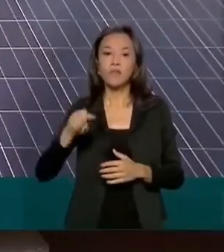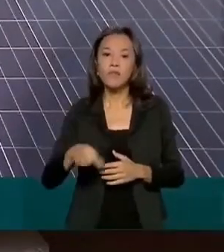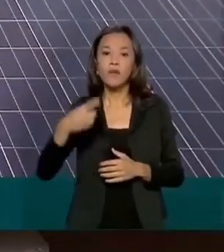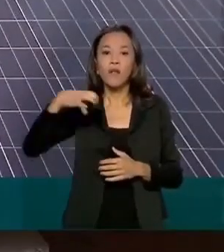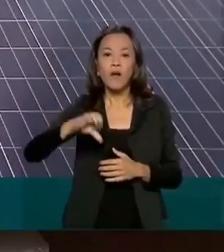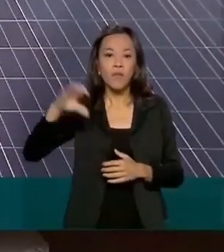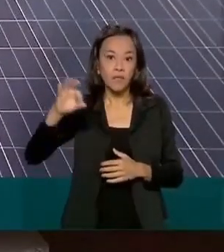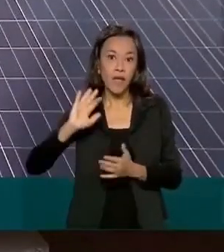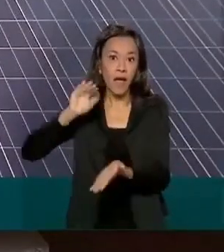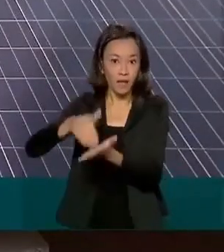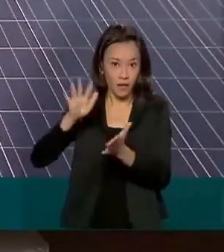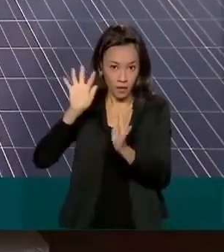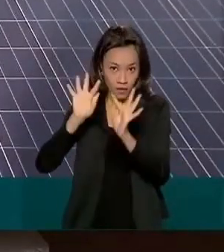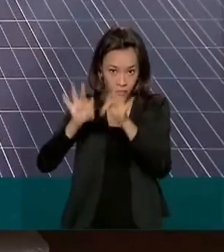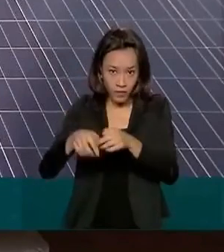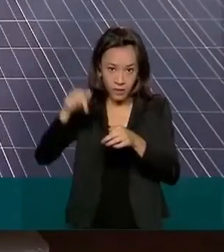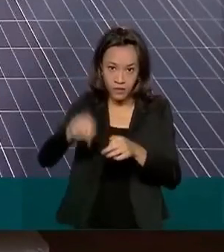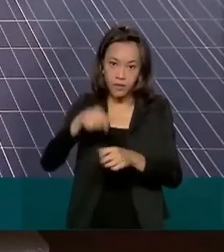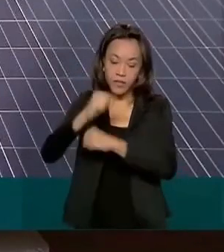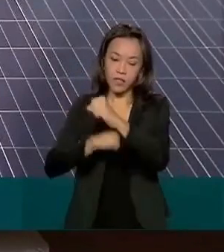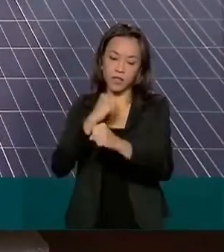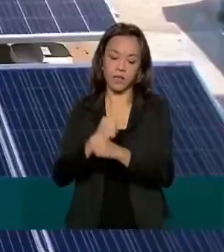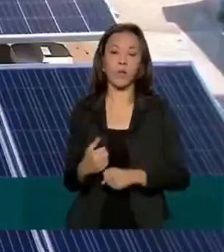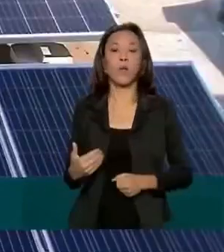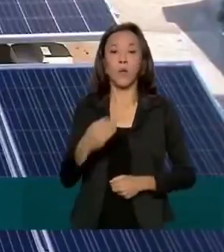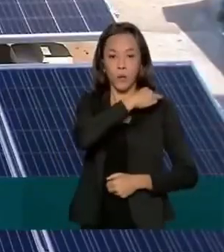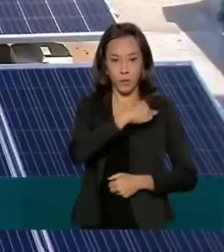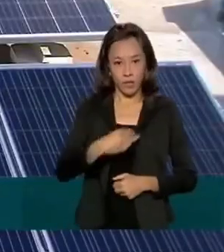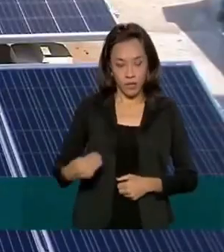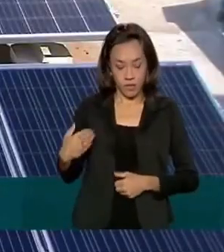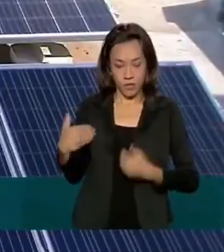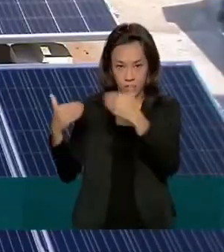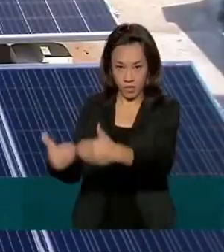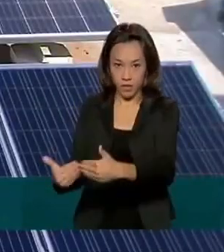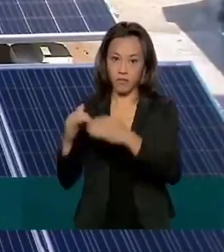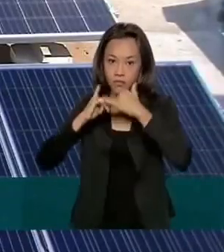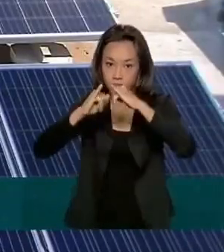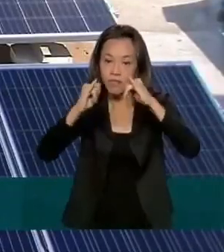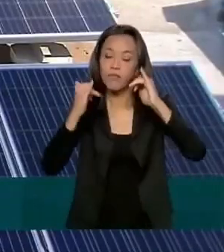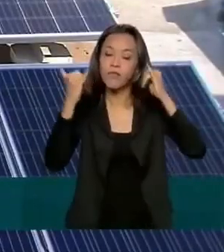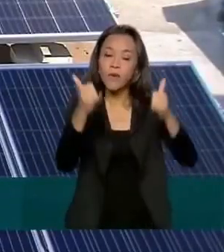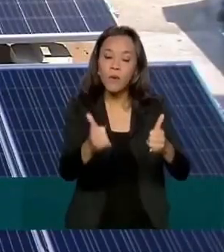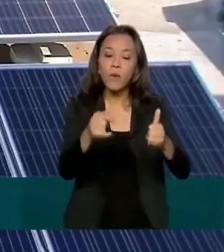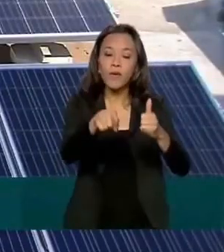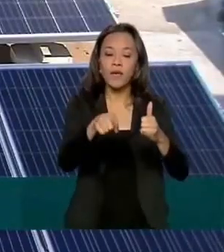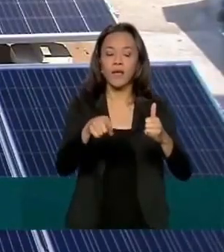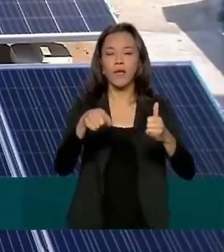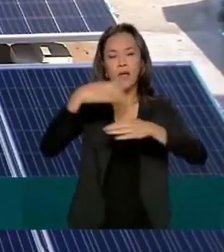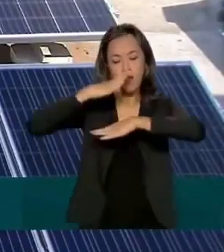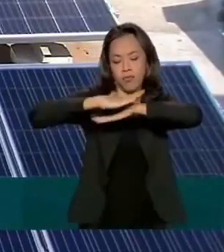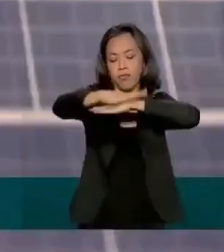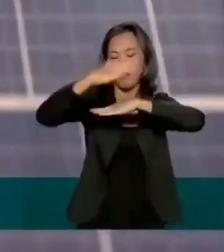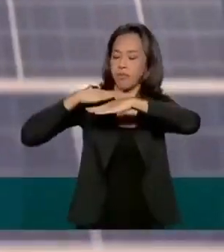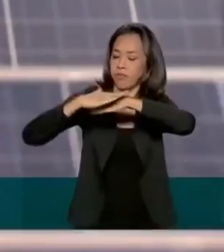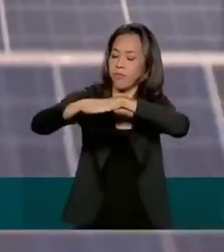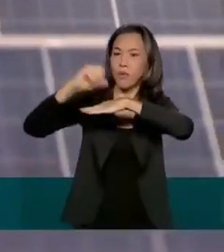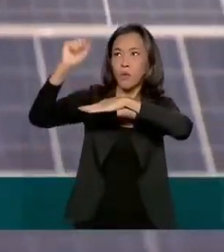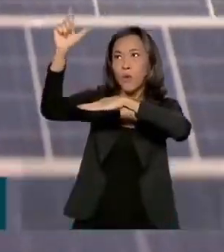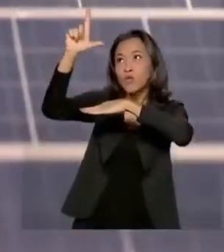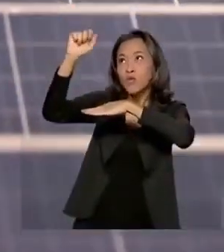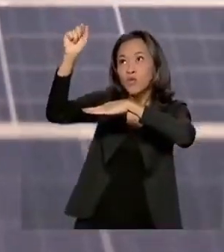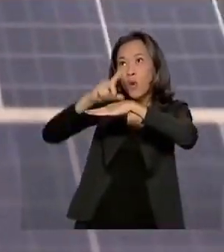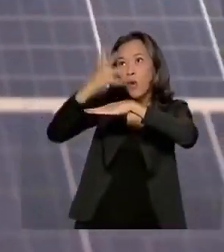e segundo o ministério de Minas e energia só em 2020 a a energia solar fotovoltaica